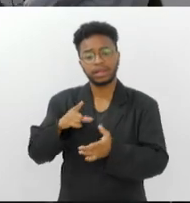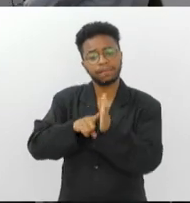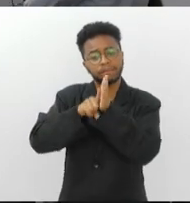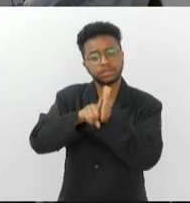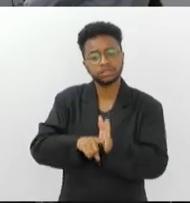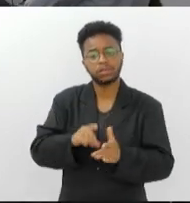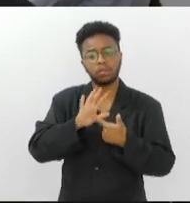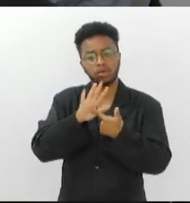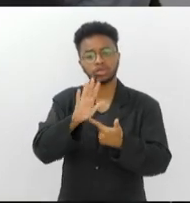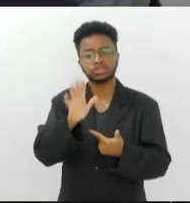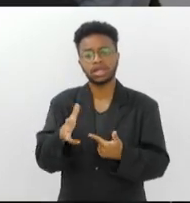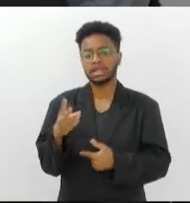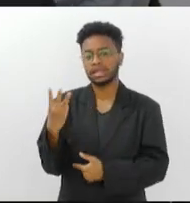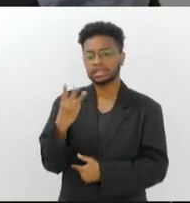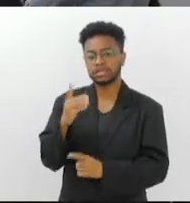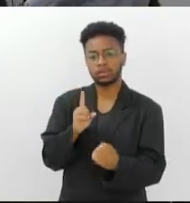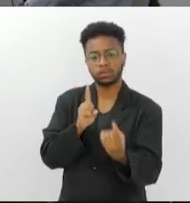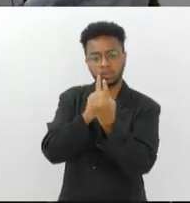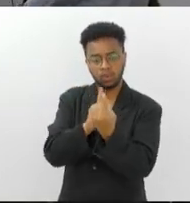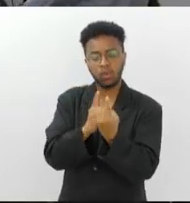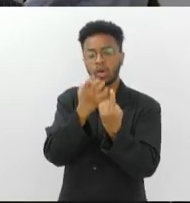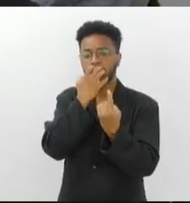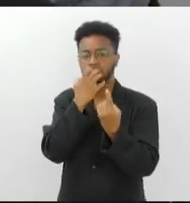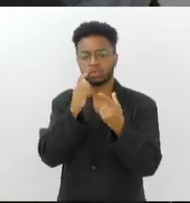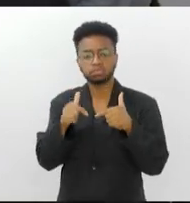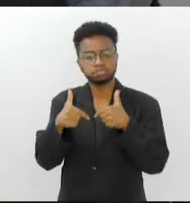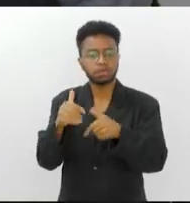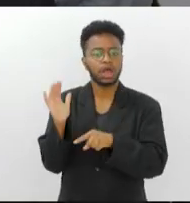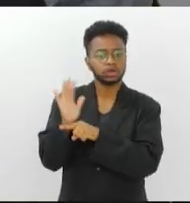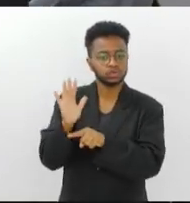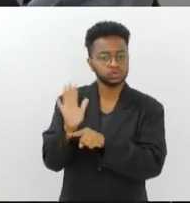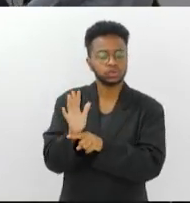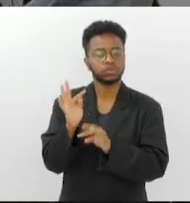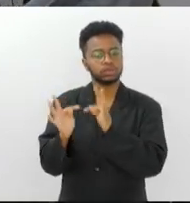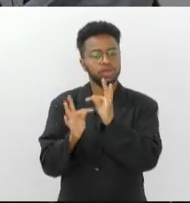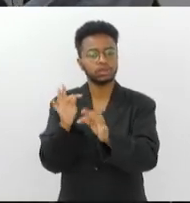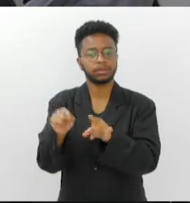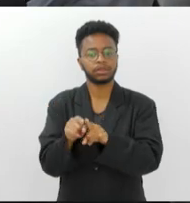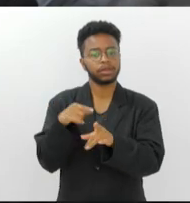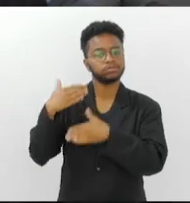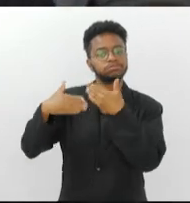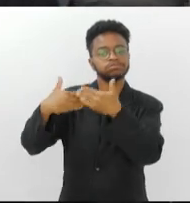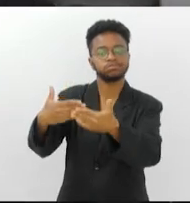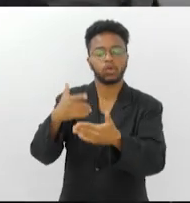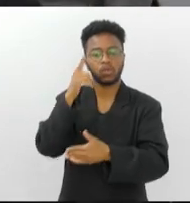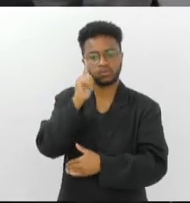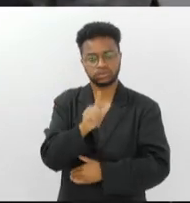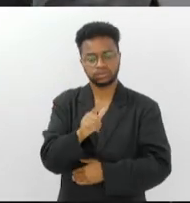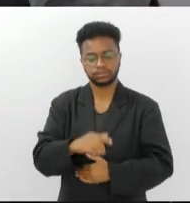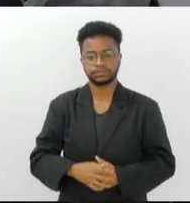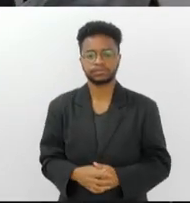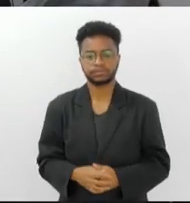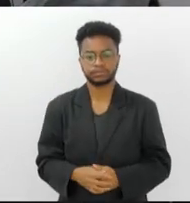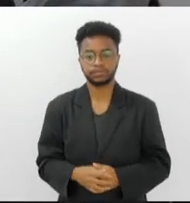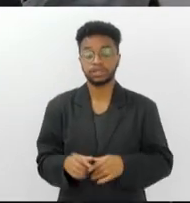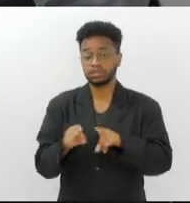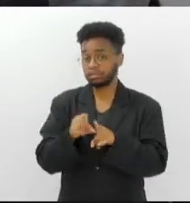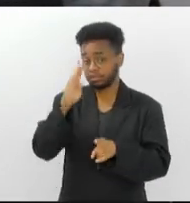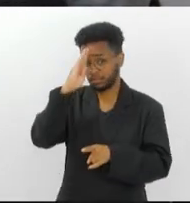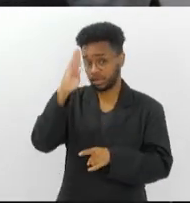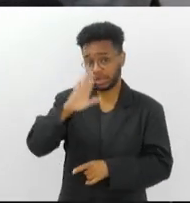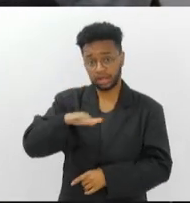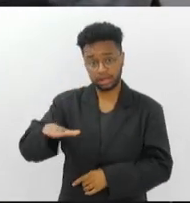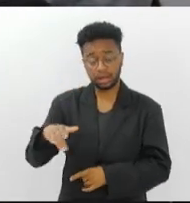terceira sessão os cães atuam de maneira muito eficaz no tratamento e na evolução desses pacientes, né? Sobretudo as crianças,